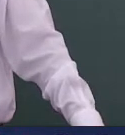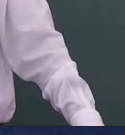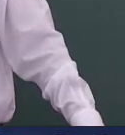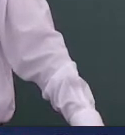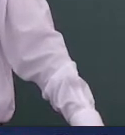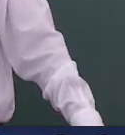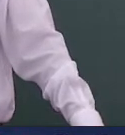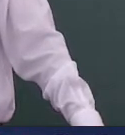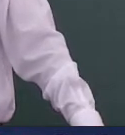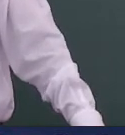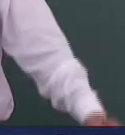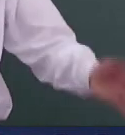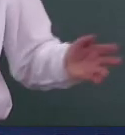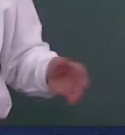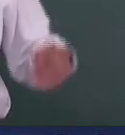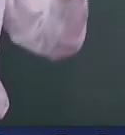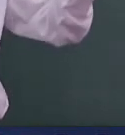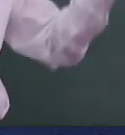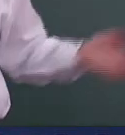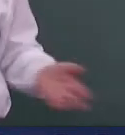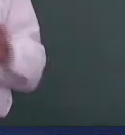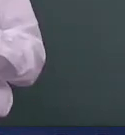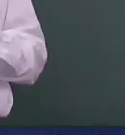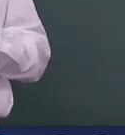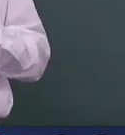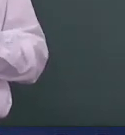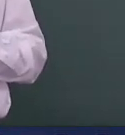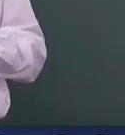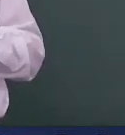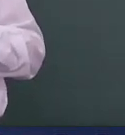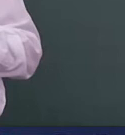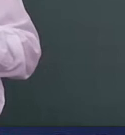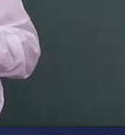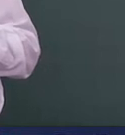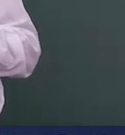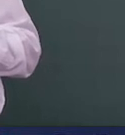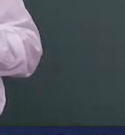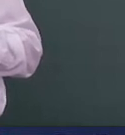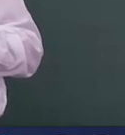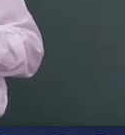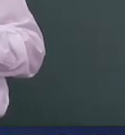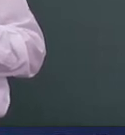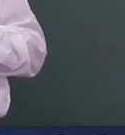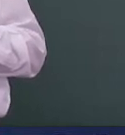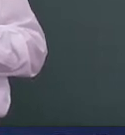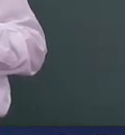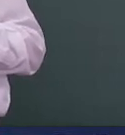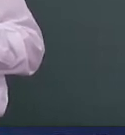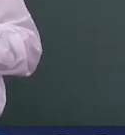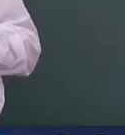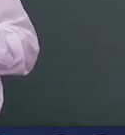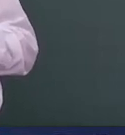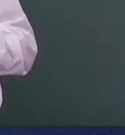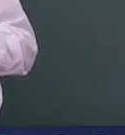Tá? Então tem gente que fala assim, mas aqui é quente, então o vírus não sobrevive. Não, o vírus sobrevive sim. Vírus não